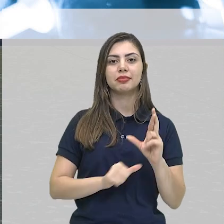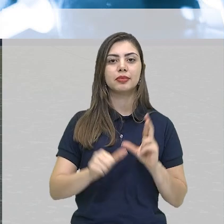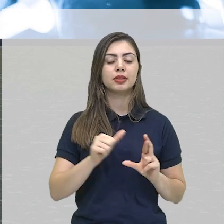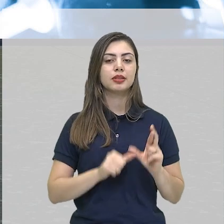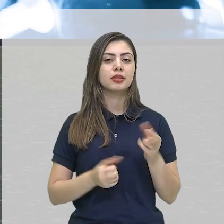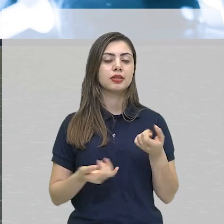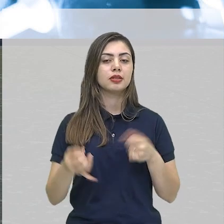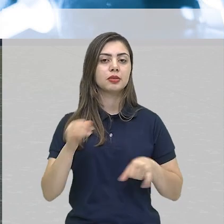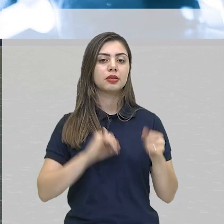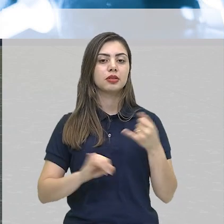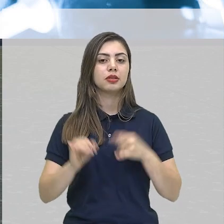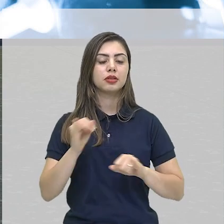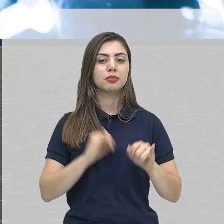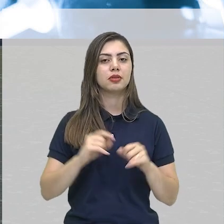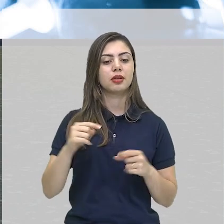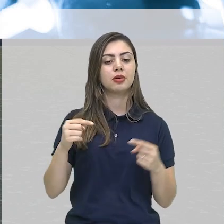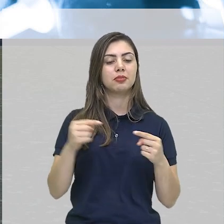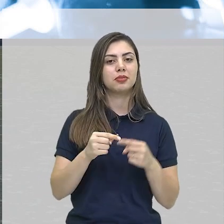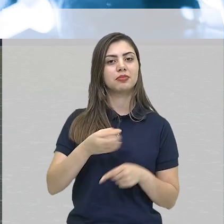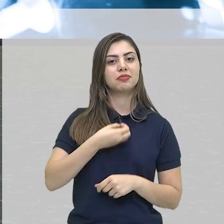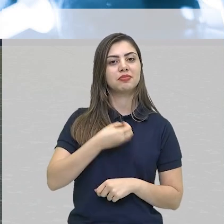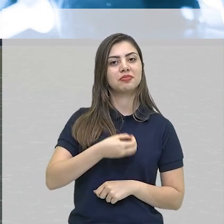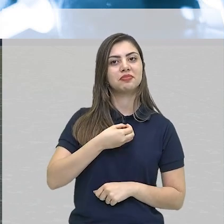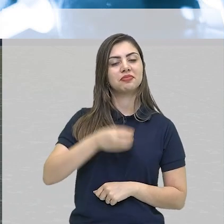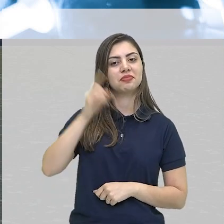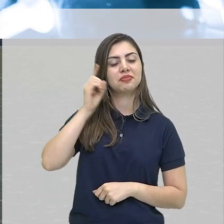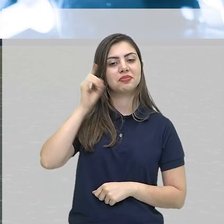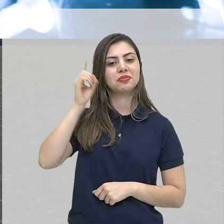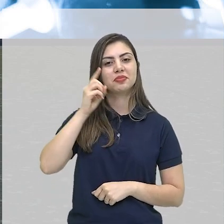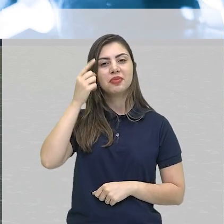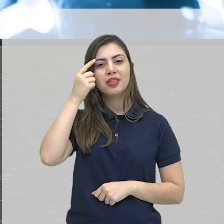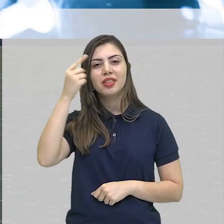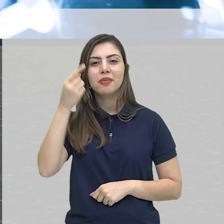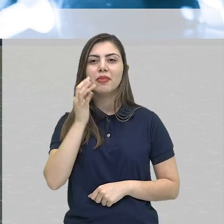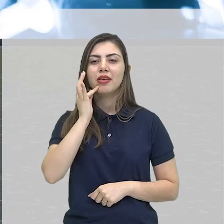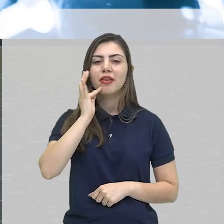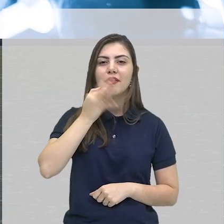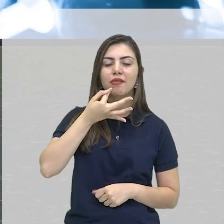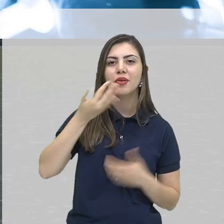químicas estão no nosso cotidiano, lembrando da fruta,